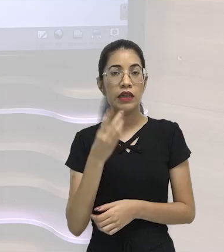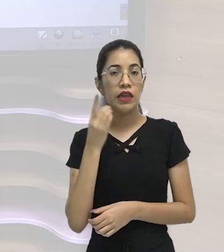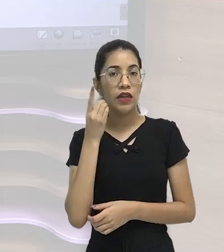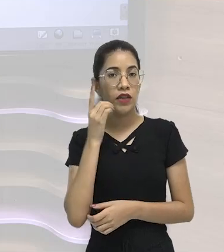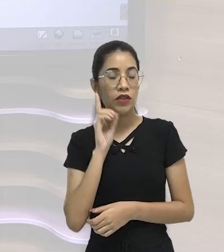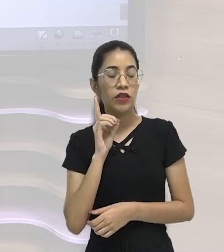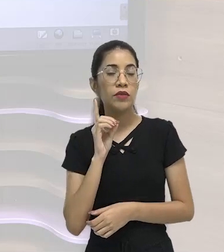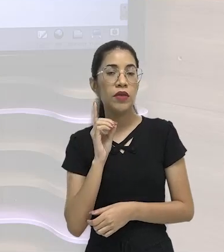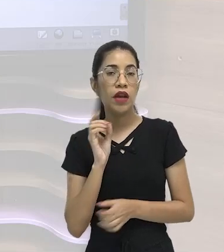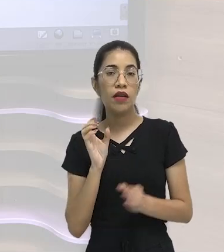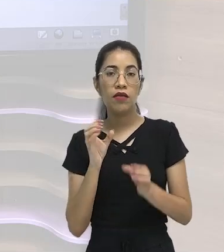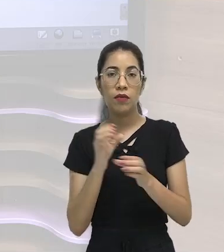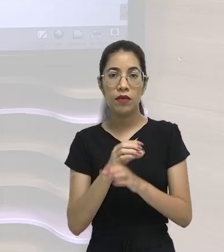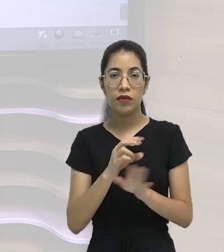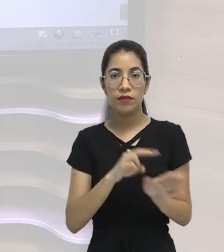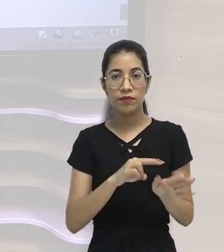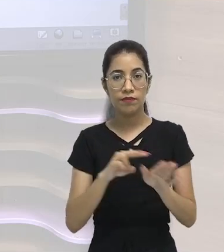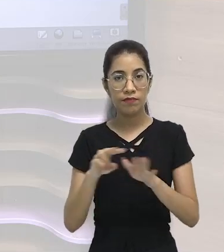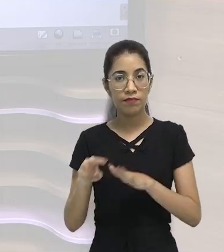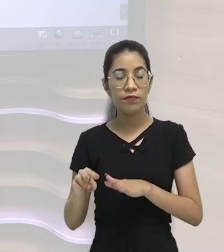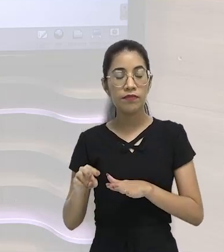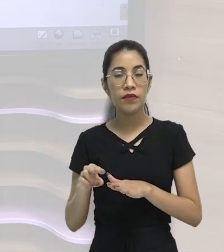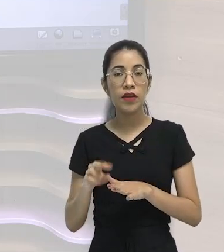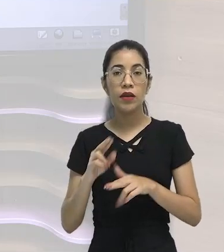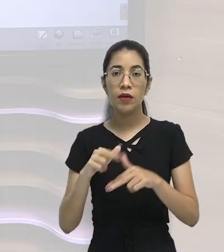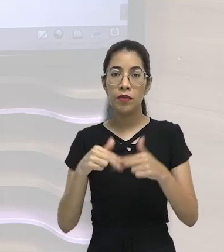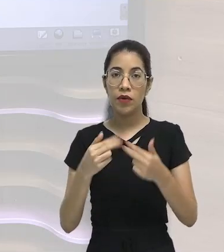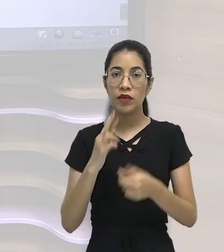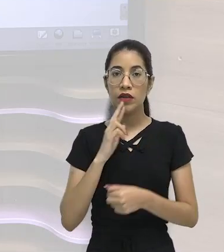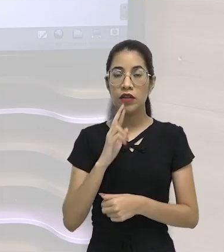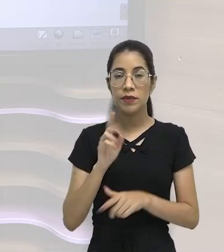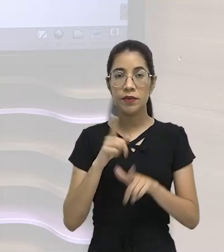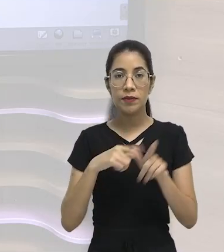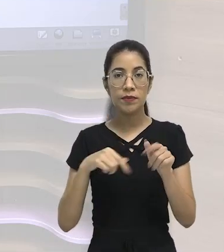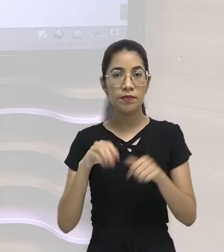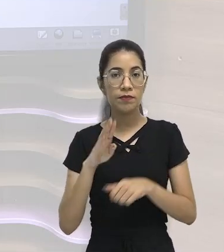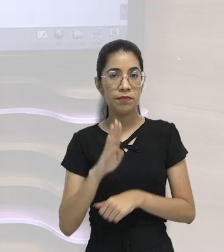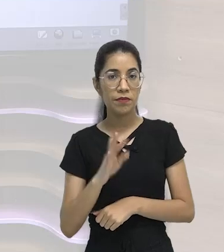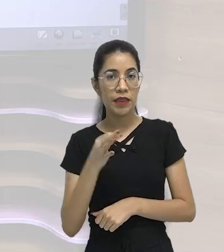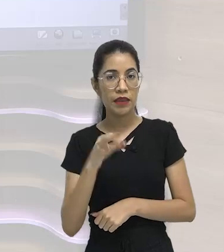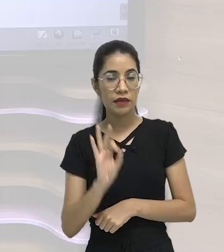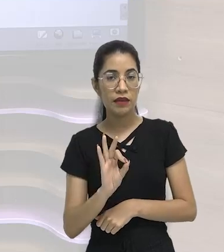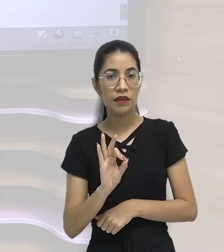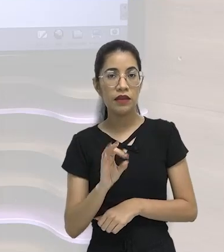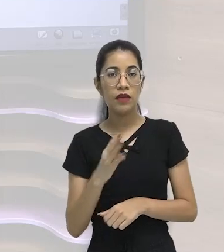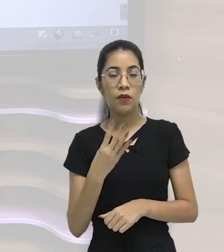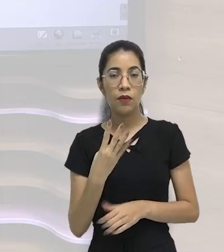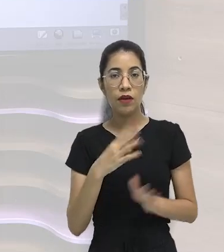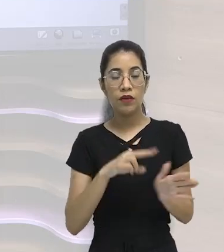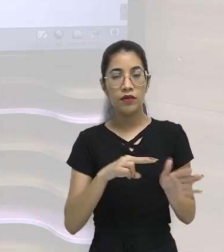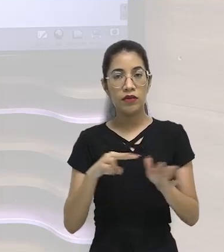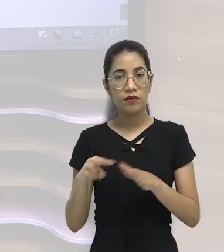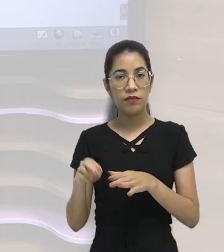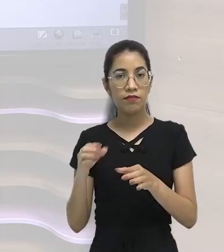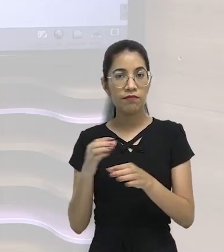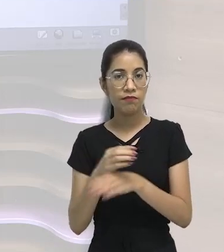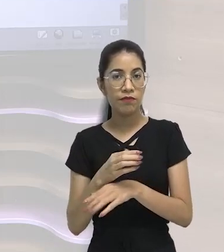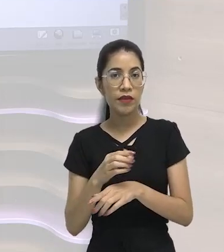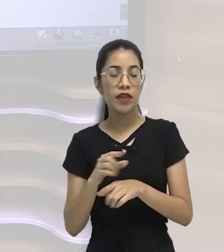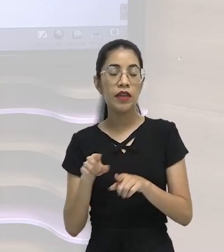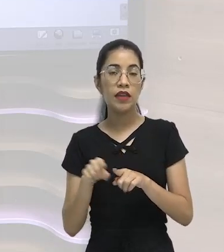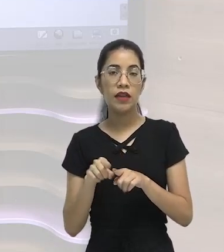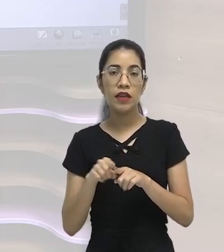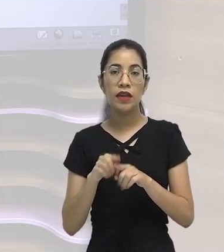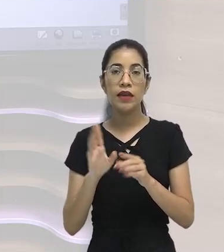para completar uma semana. Por isso que a resposta correta é a letra B. 4 semanas completas e ainda